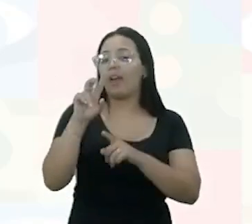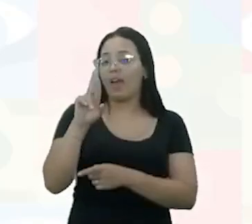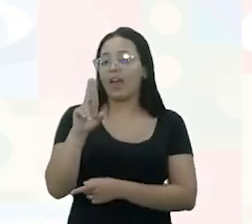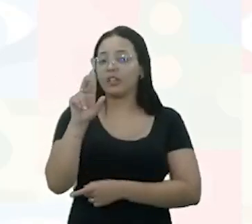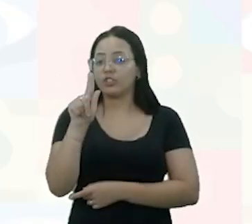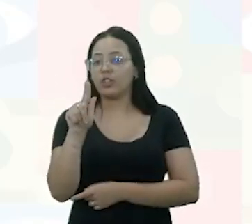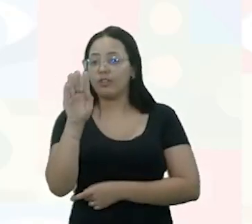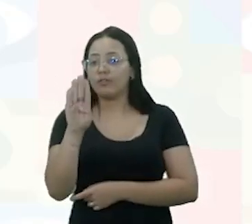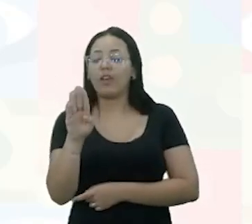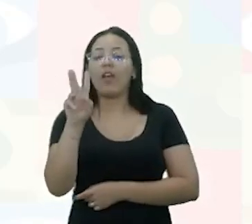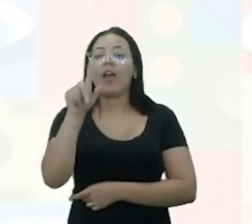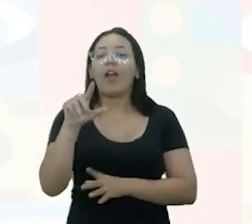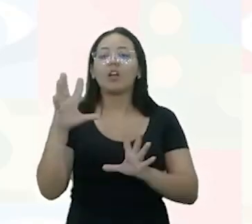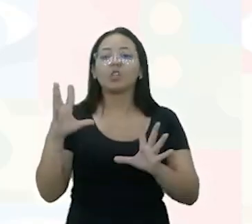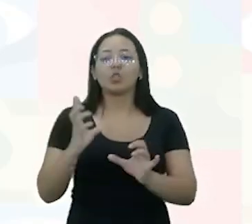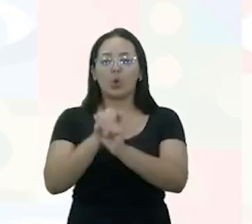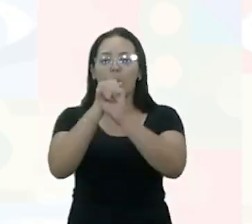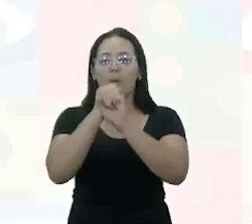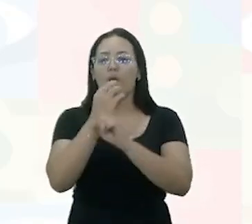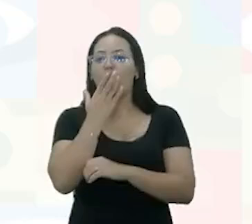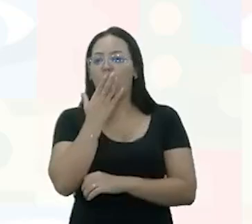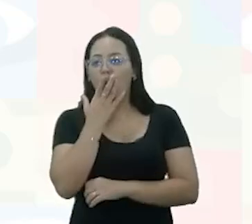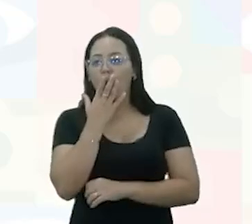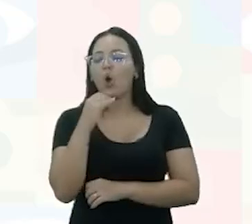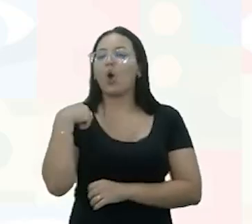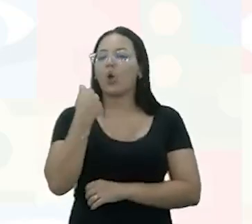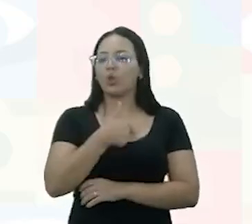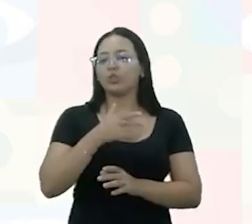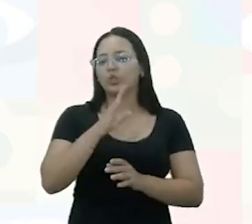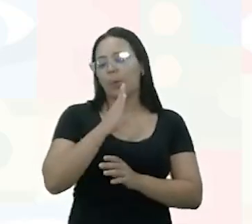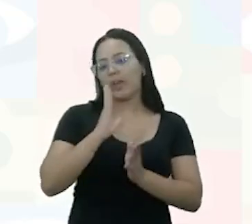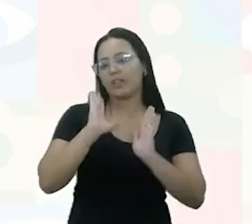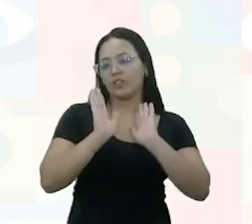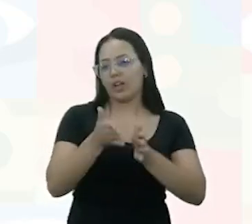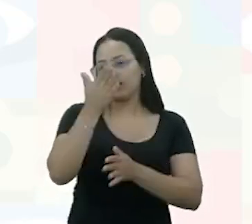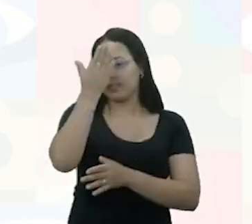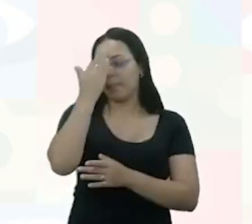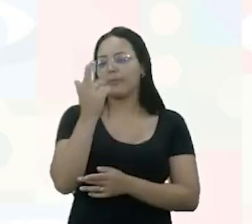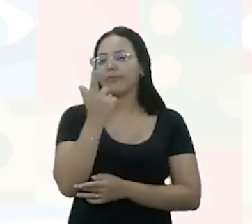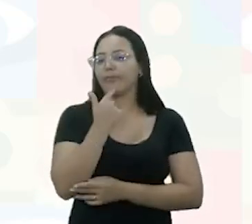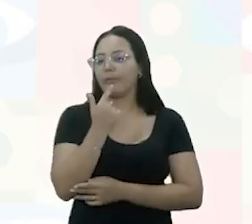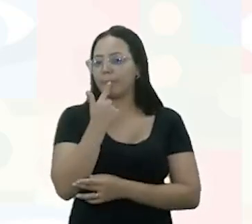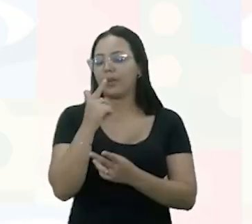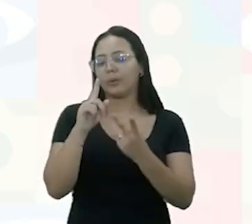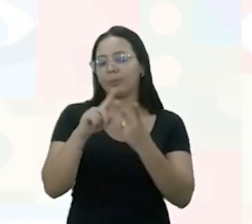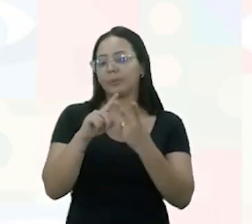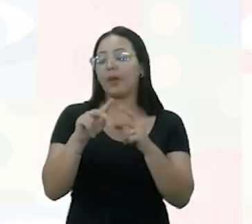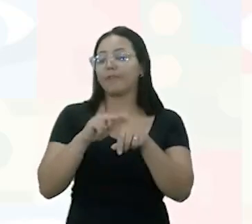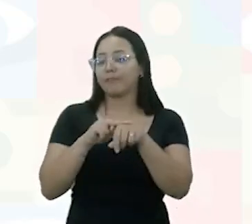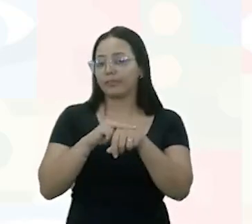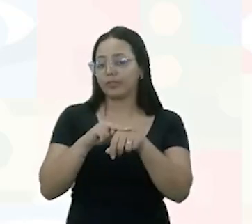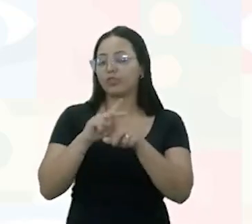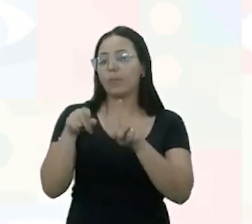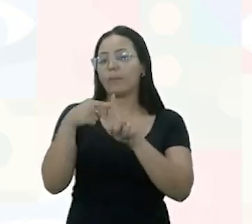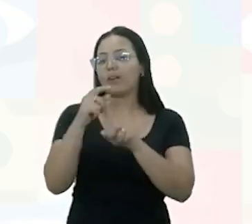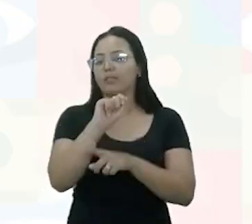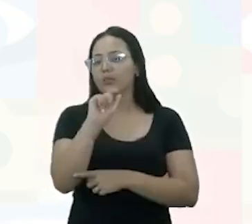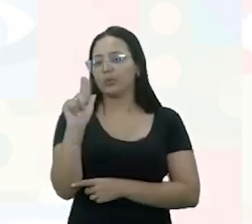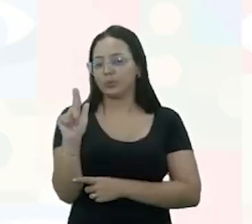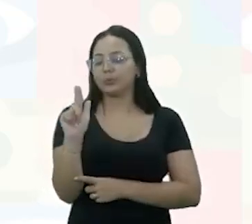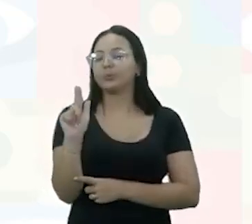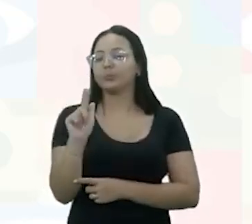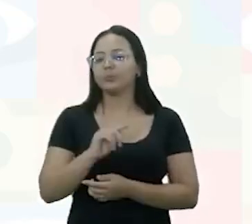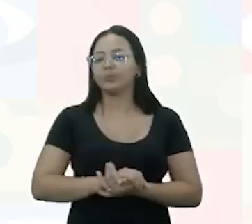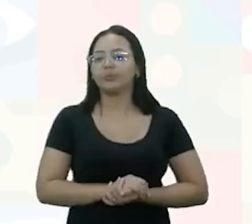RGB é uma soma das seguintes cores. A gente já sabe que é o vermelho, o verde e o azul.